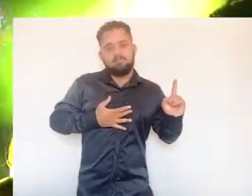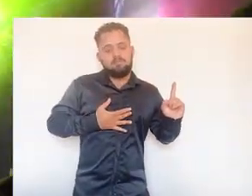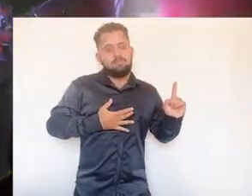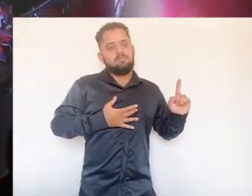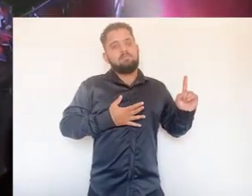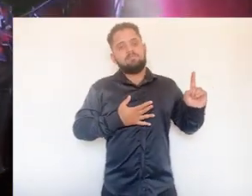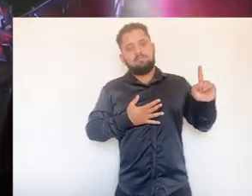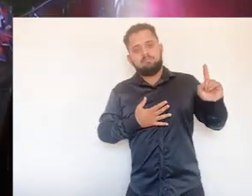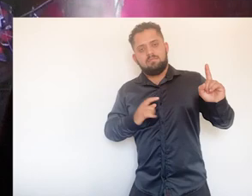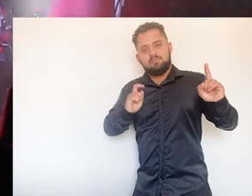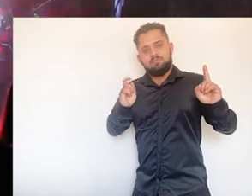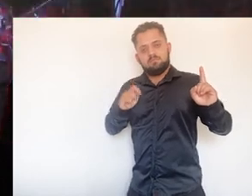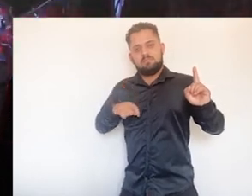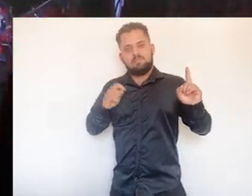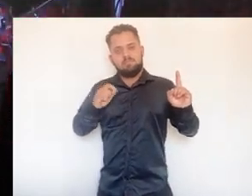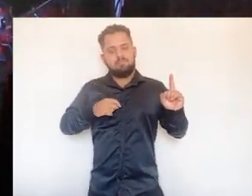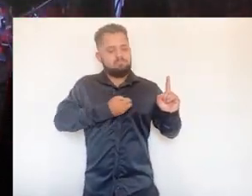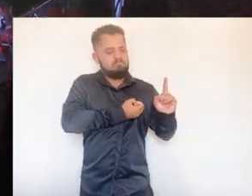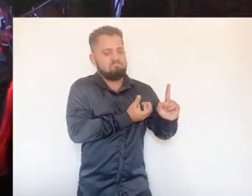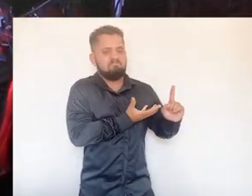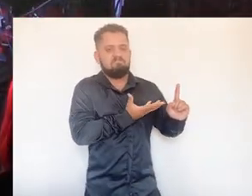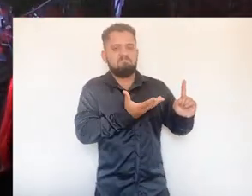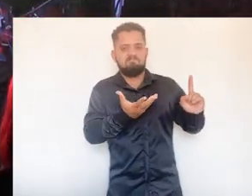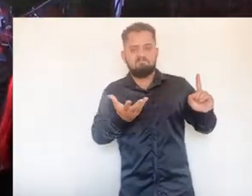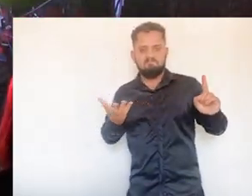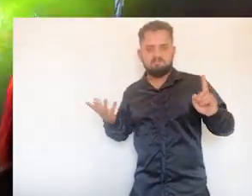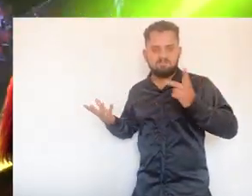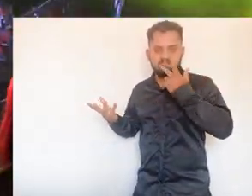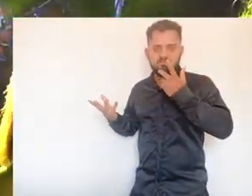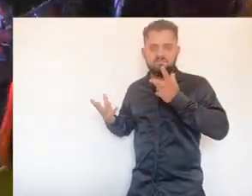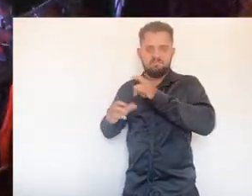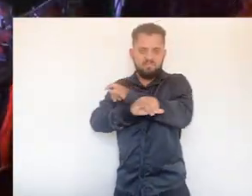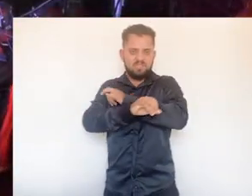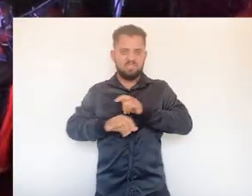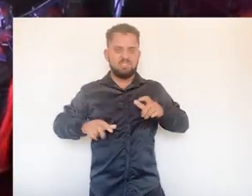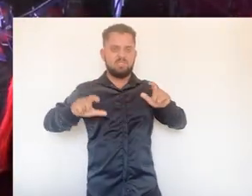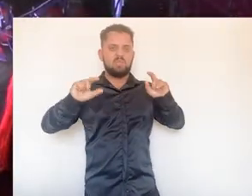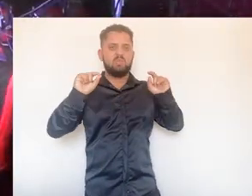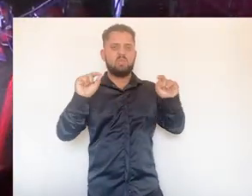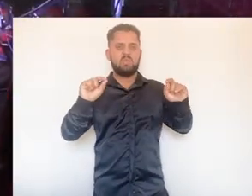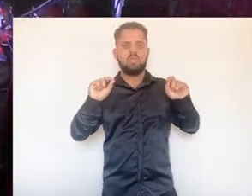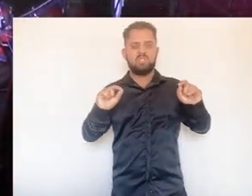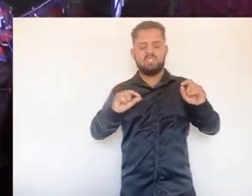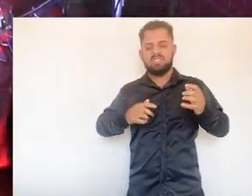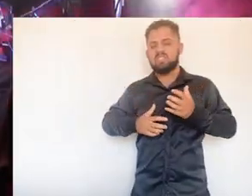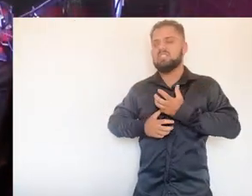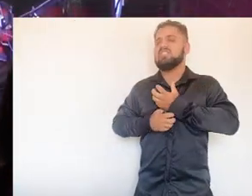Posso rasgar o verbo pra falar pra você o que tem